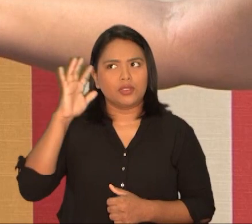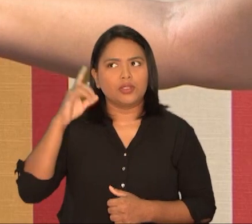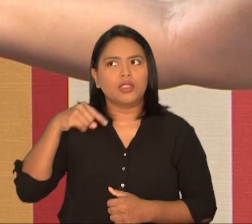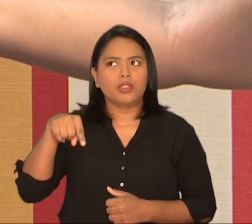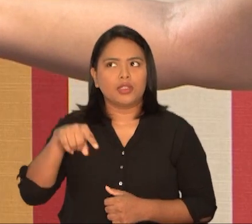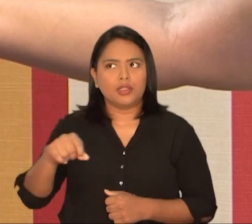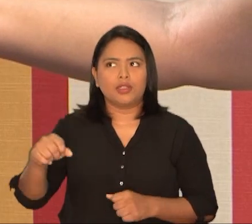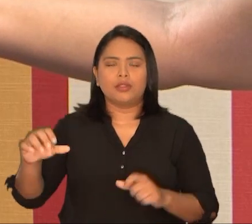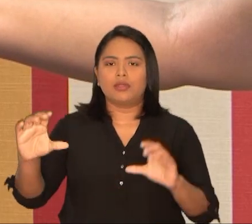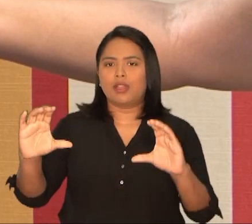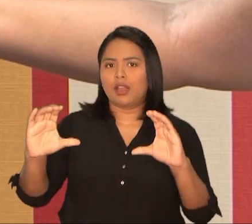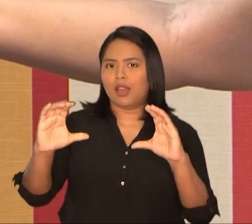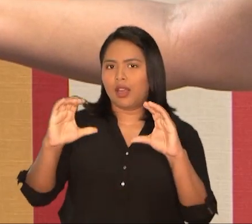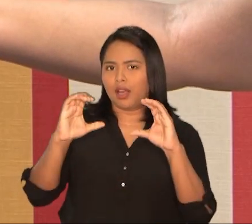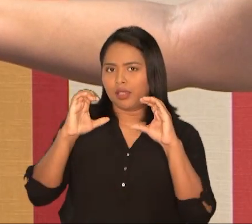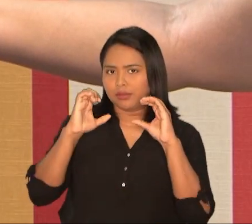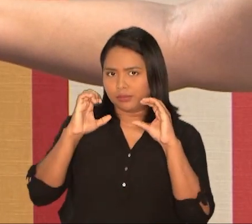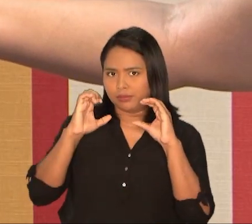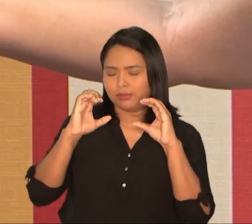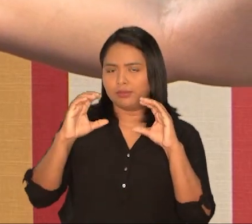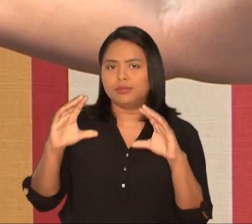gente